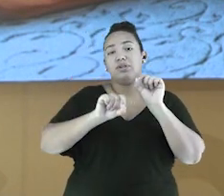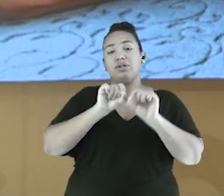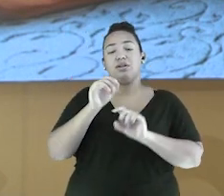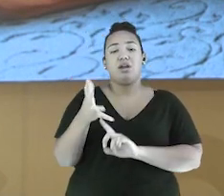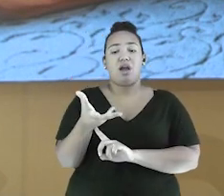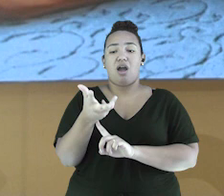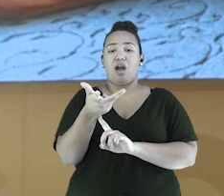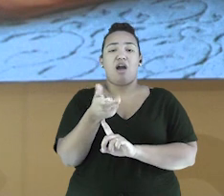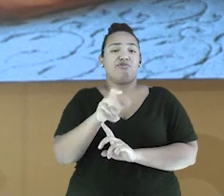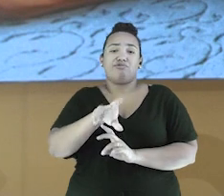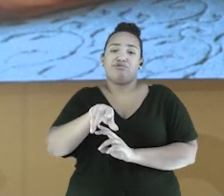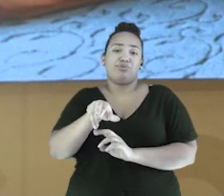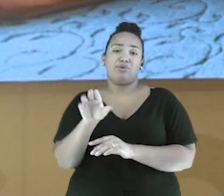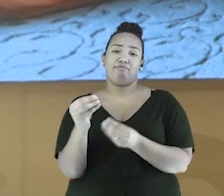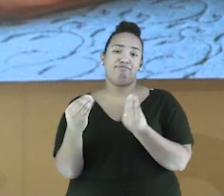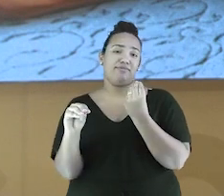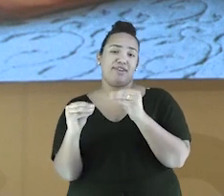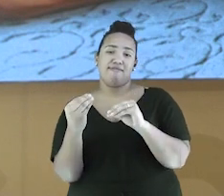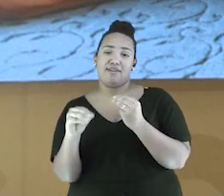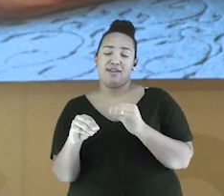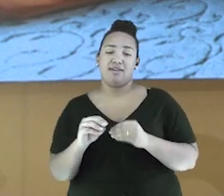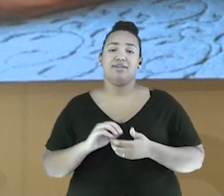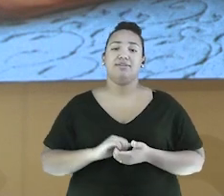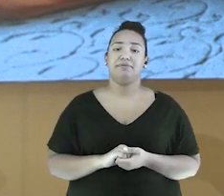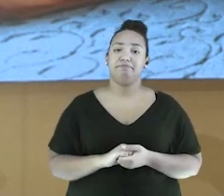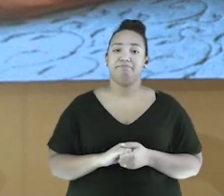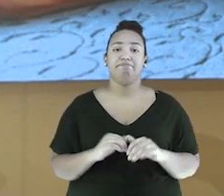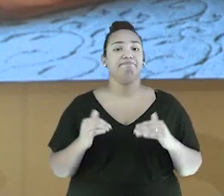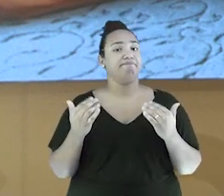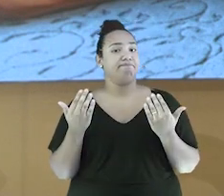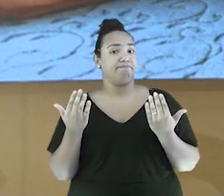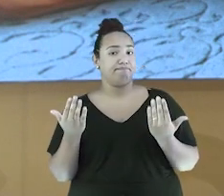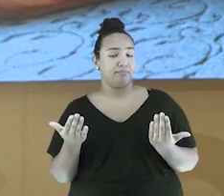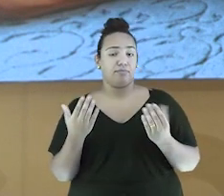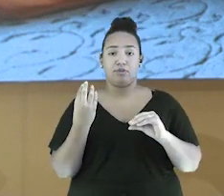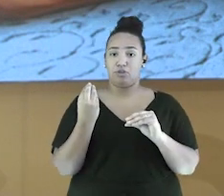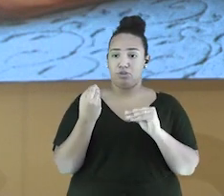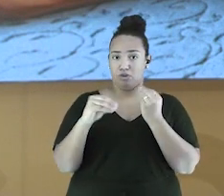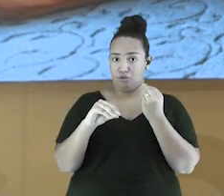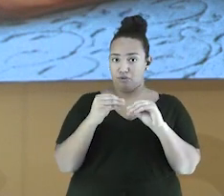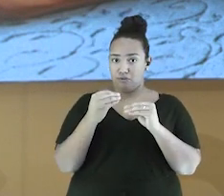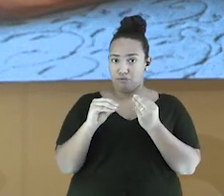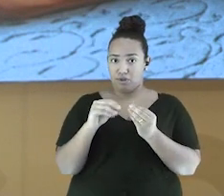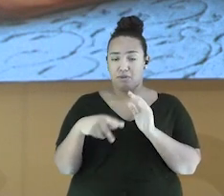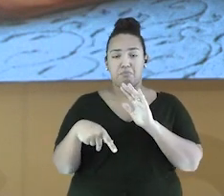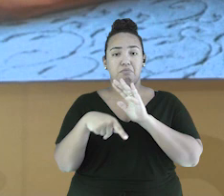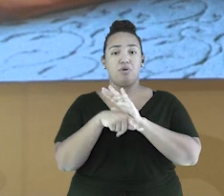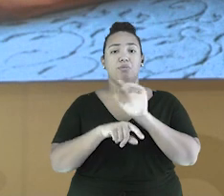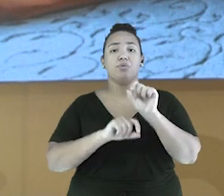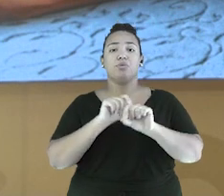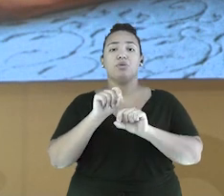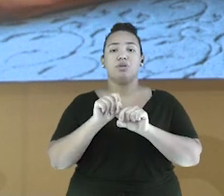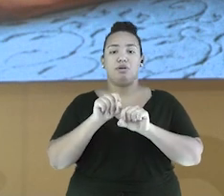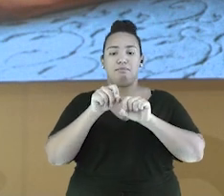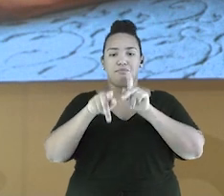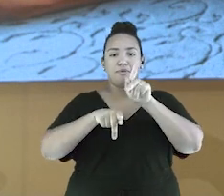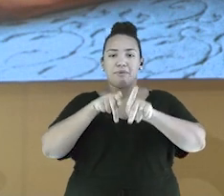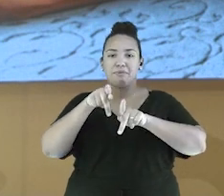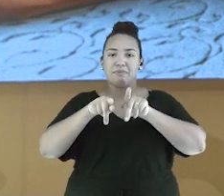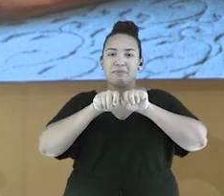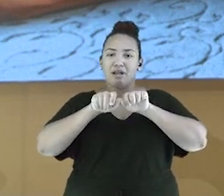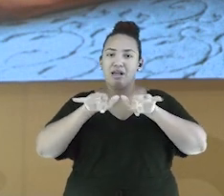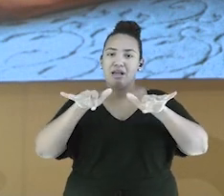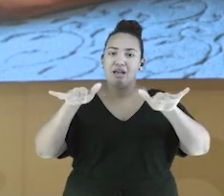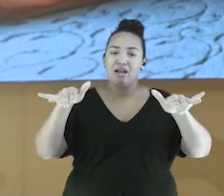inacessíveis para a maior parte da população. Assim sendo, como as novelas são feitas para a grande massa, atribui-se um